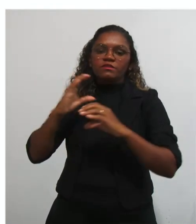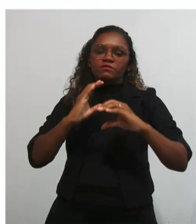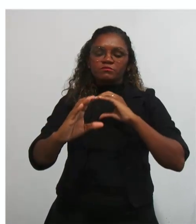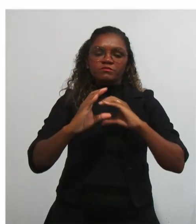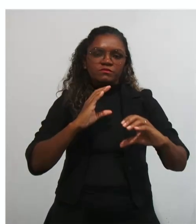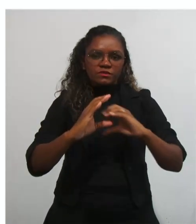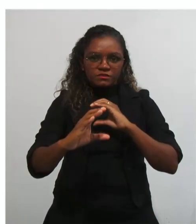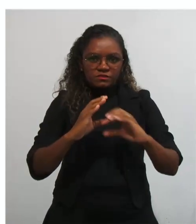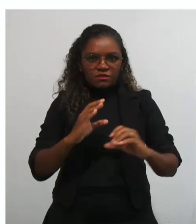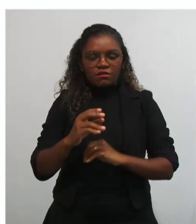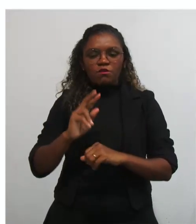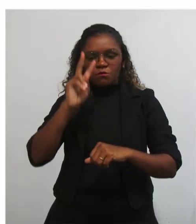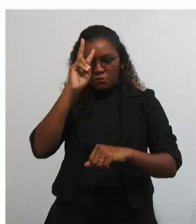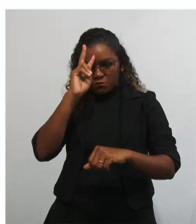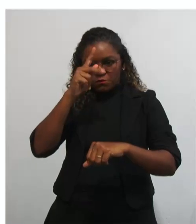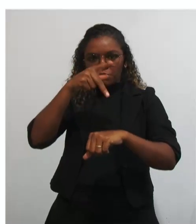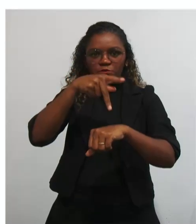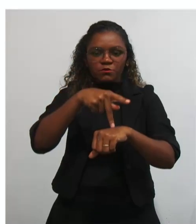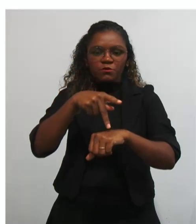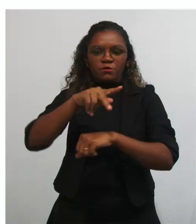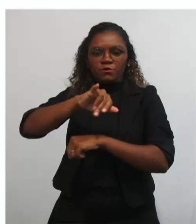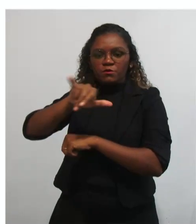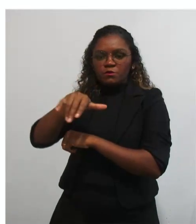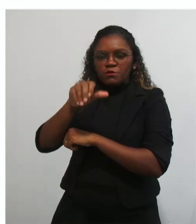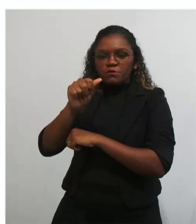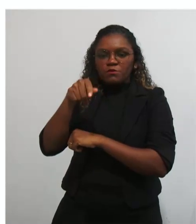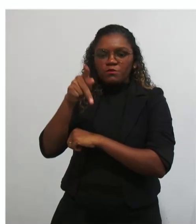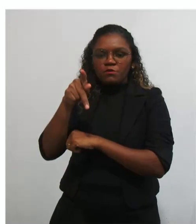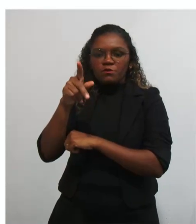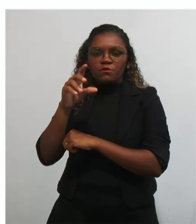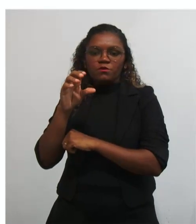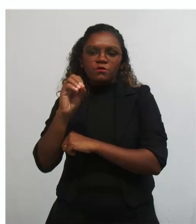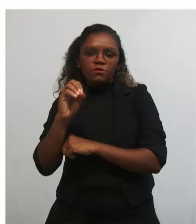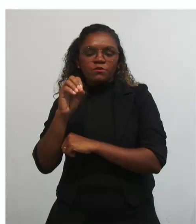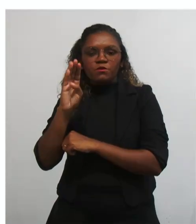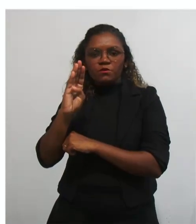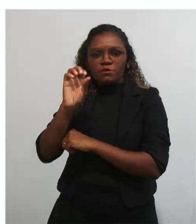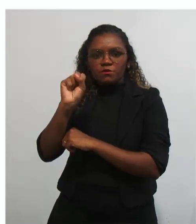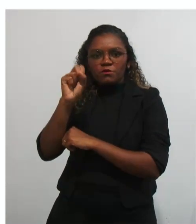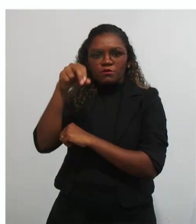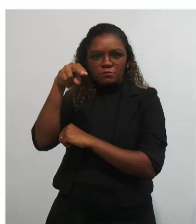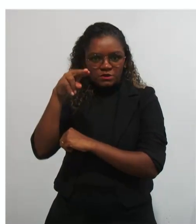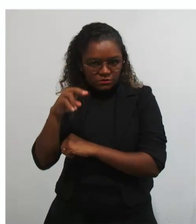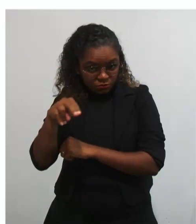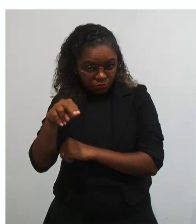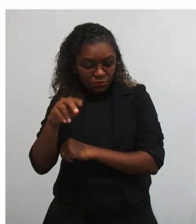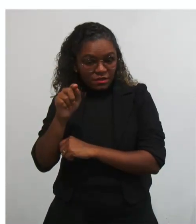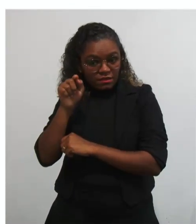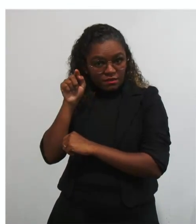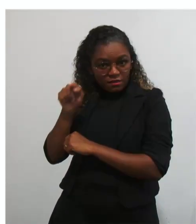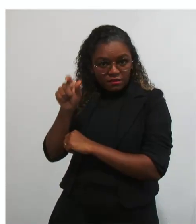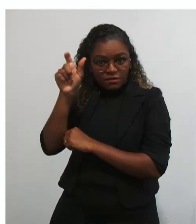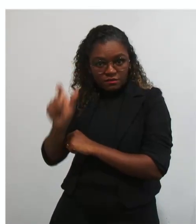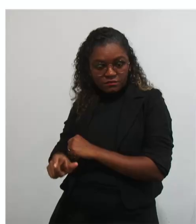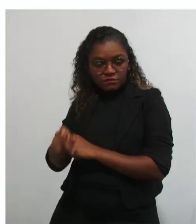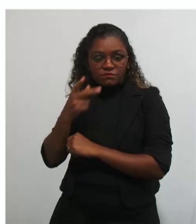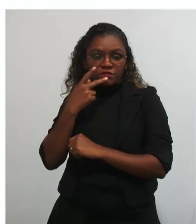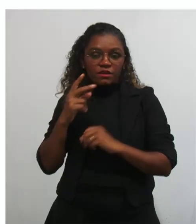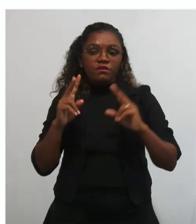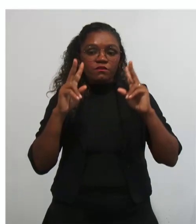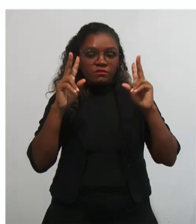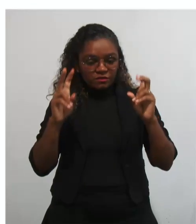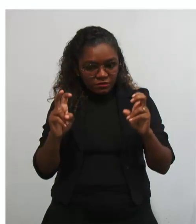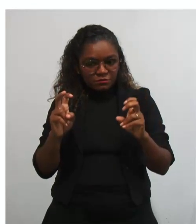dada a partir dos elementos. Lembram lá? Vocês devem ter estudado lá no ensino fundamental, médio,